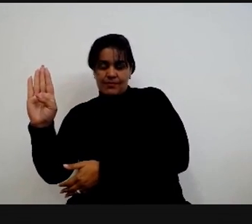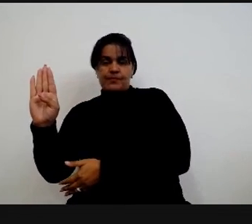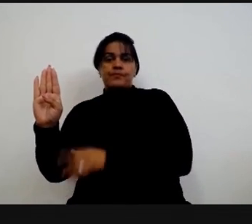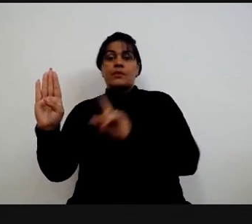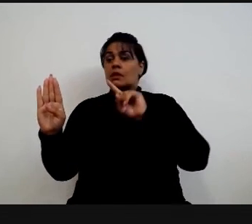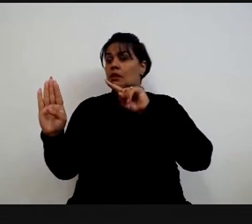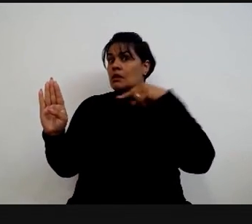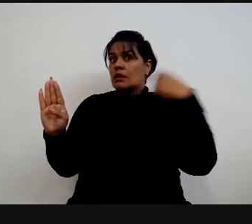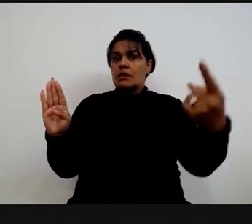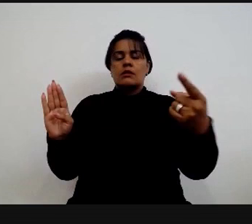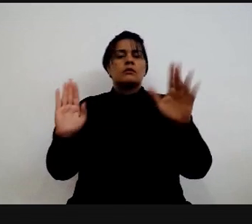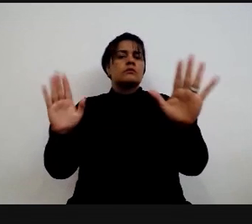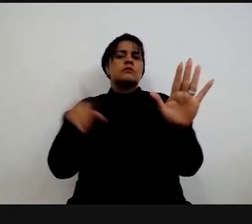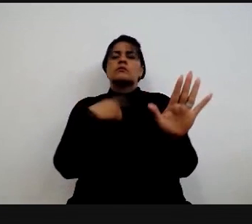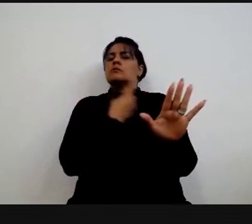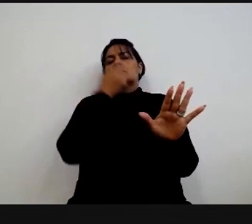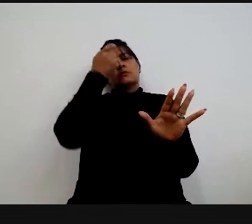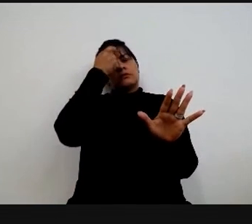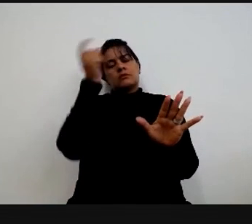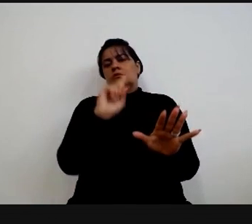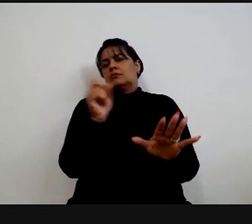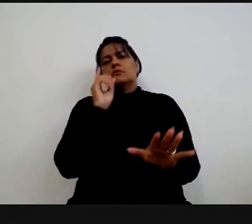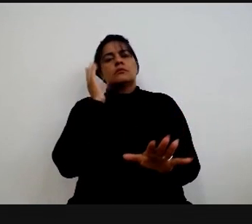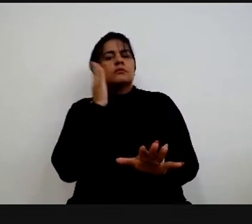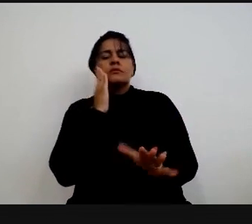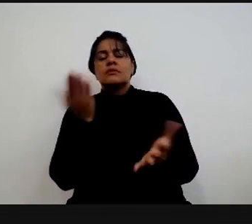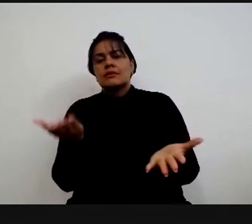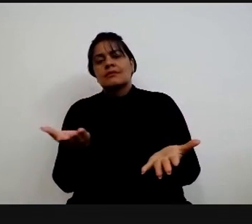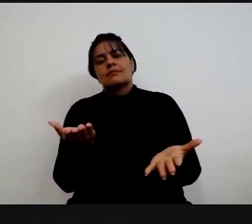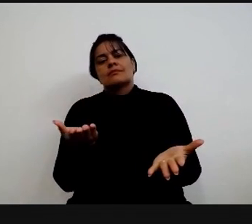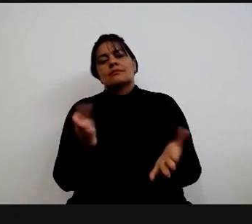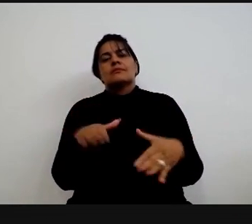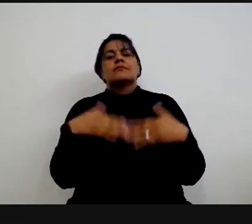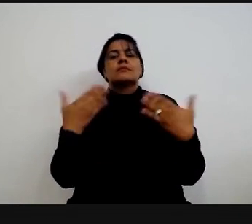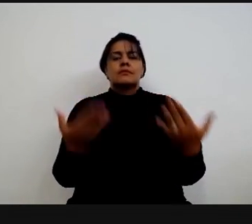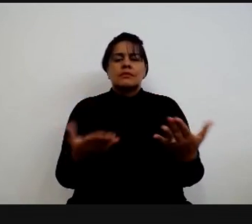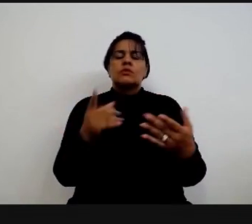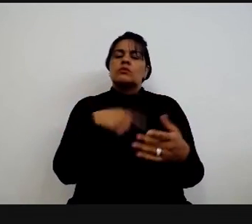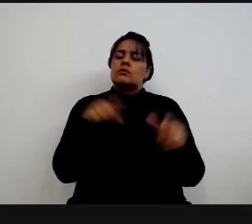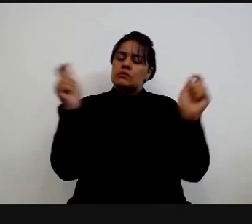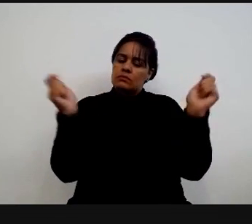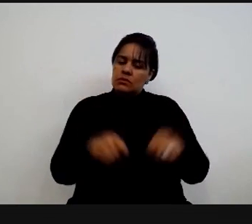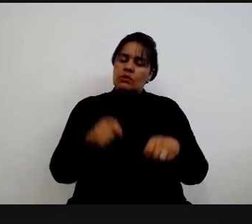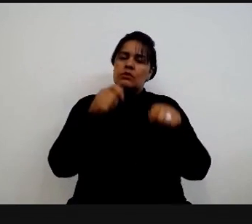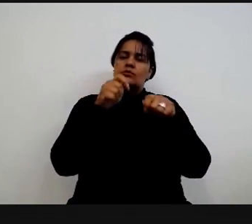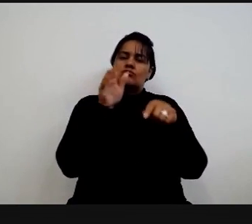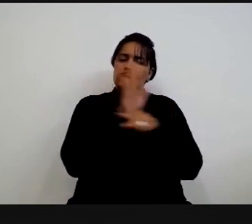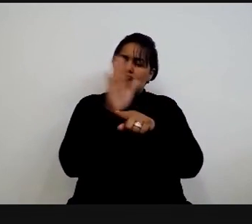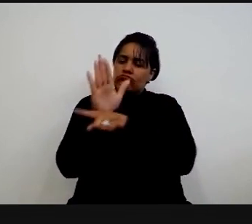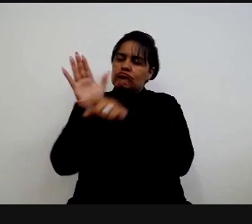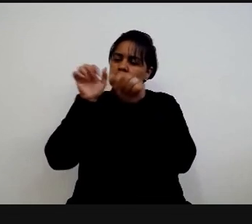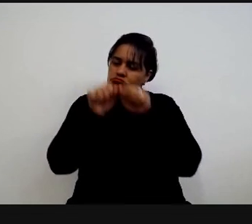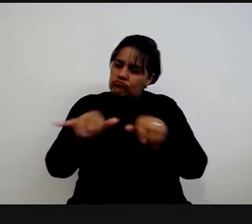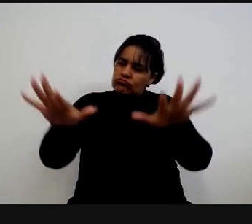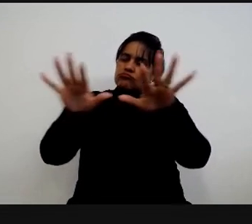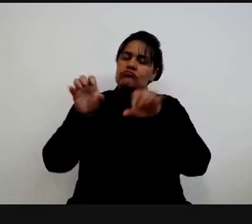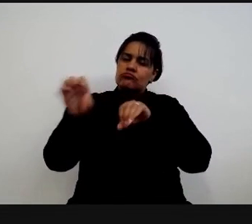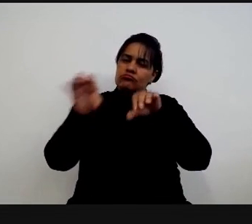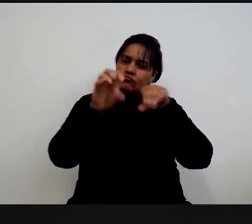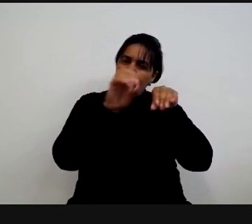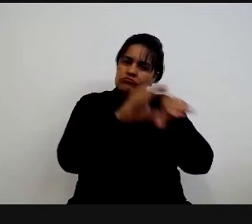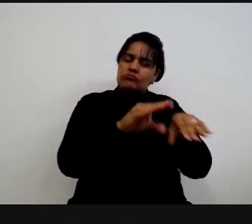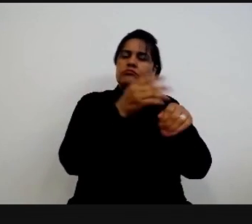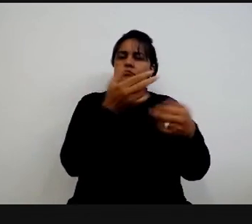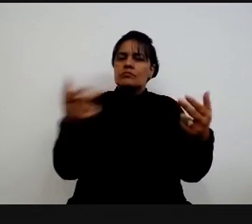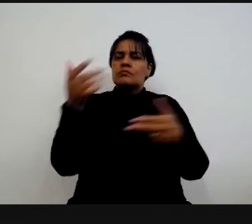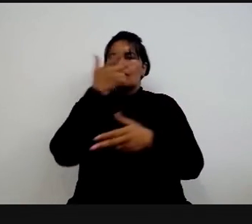assim, a gente não tem uma consciência, muita gente não sabe. Então, assim, o quanto mais a gente puder contribuir, disseminar essa cultura de educação e das